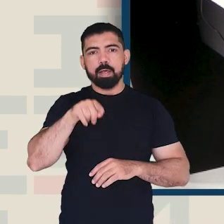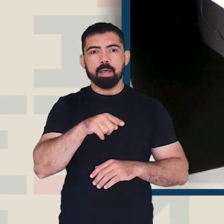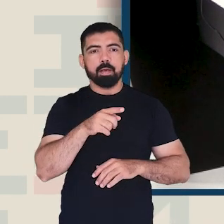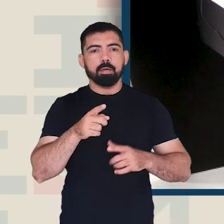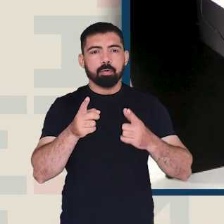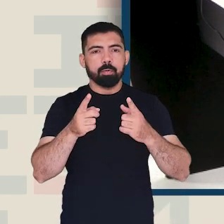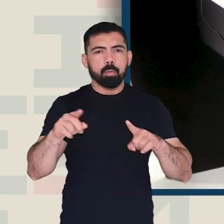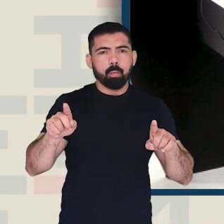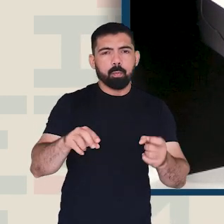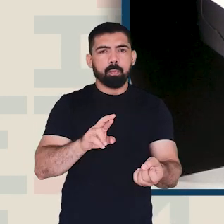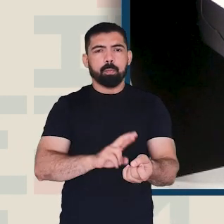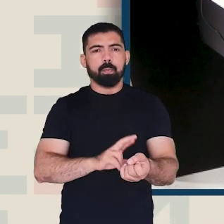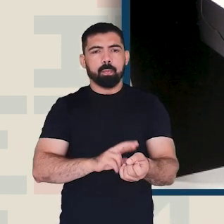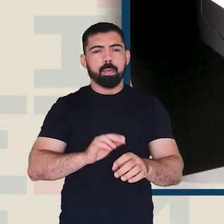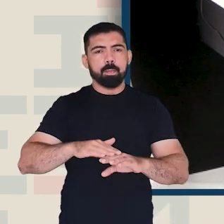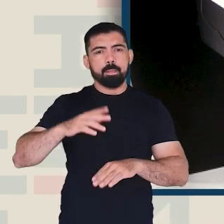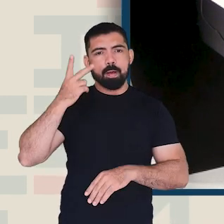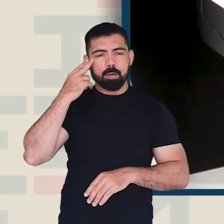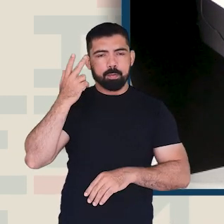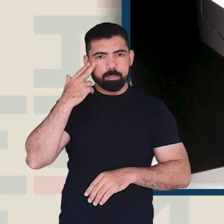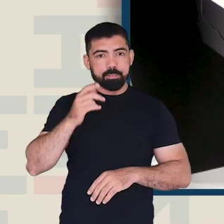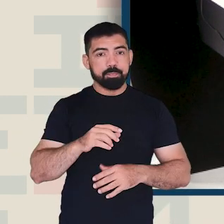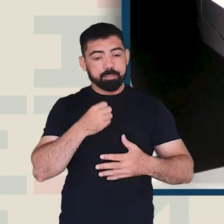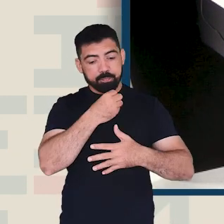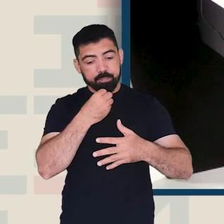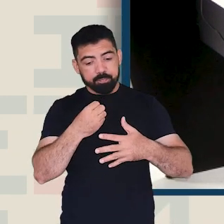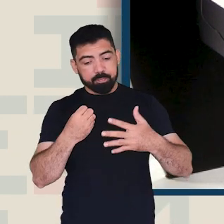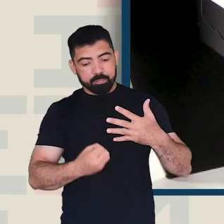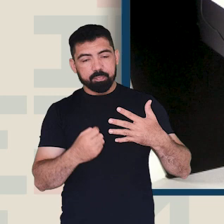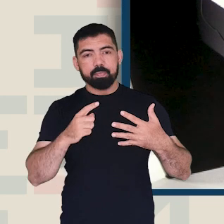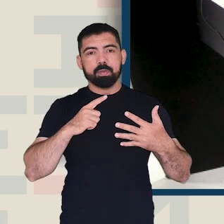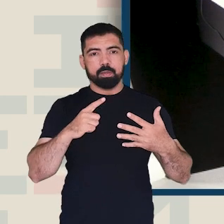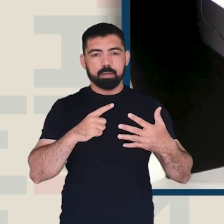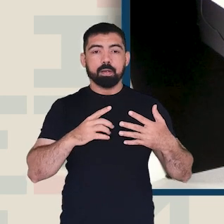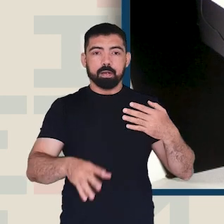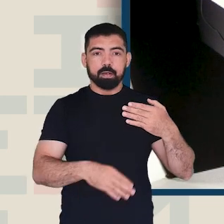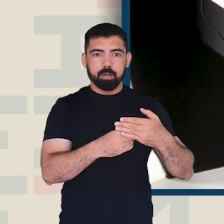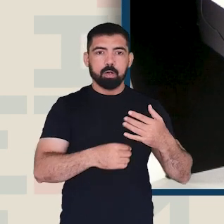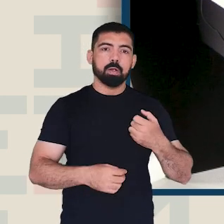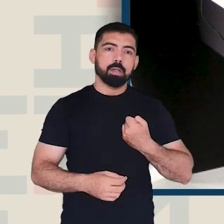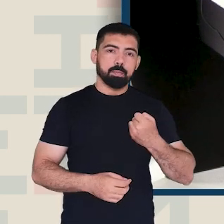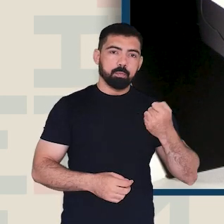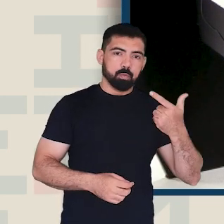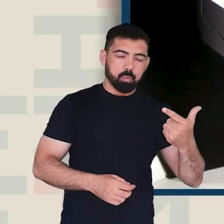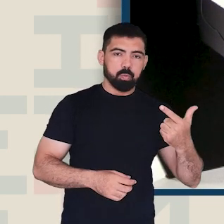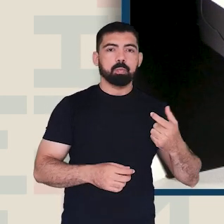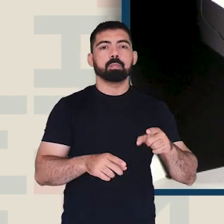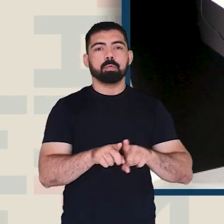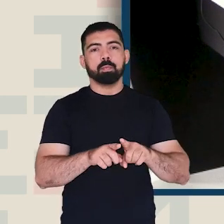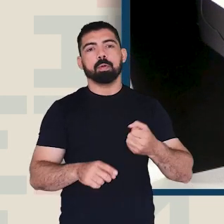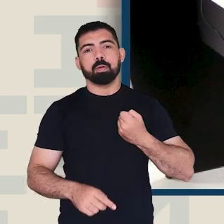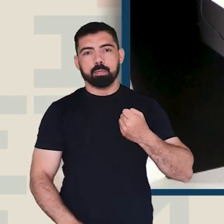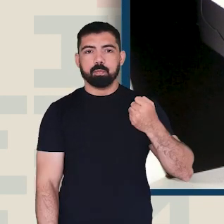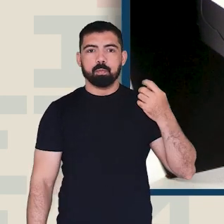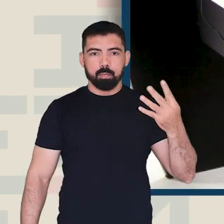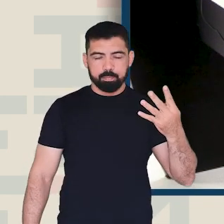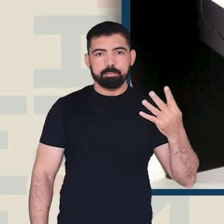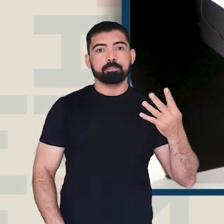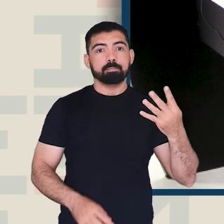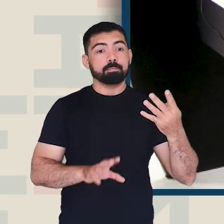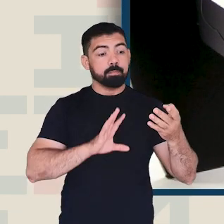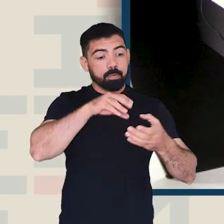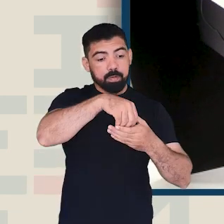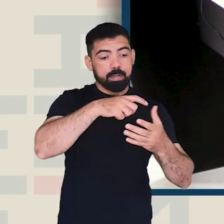assim. Você toca sobre cada tempo a nota e acentua o tempo 2 e o tempo 4. Se você faz isso, você está estabelecendo as